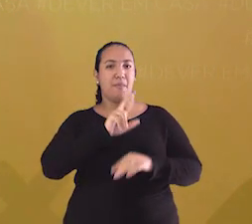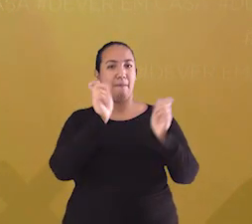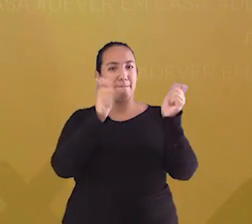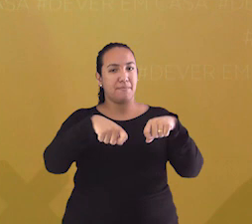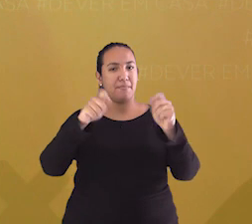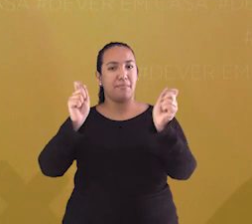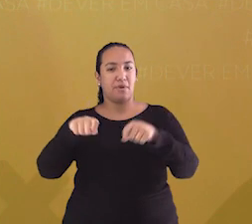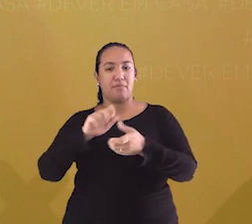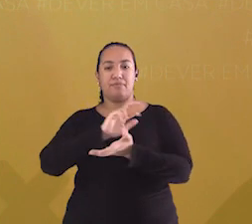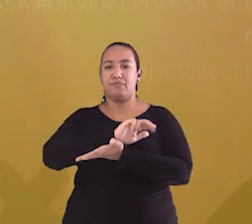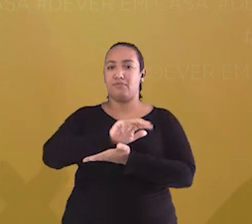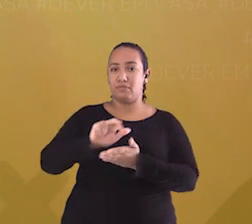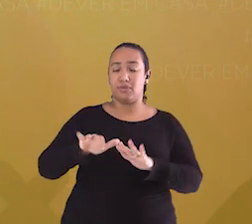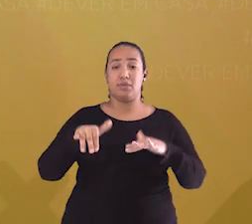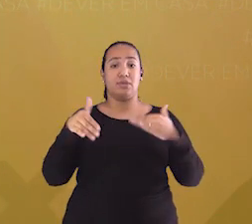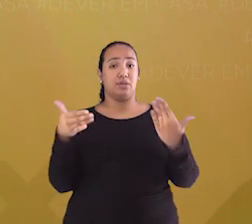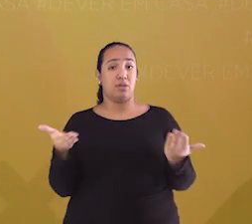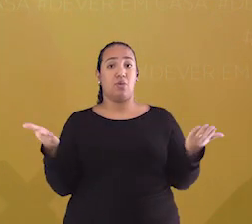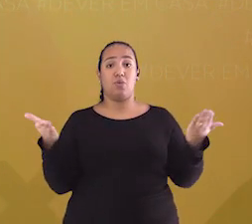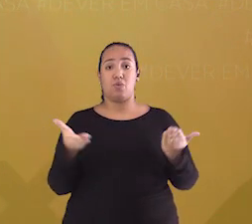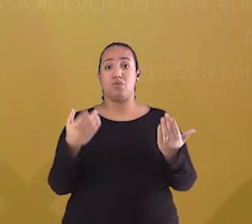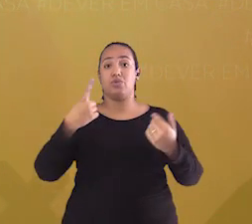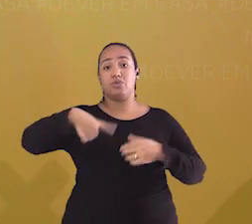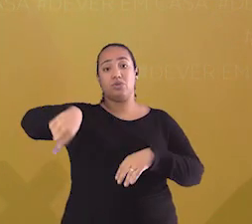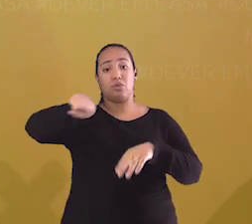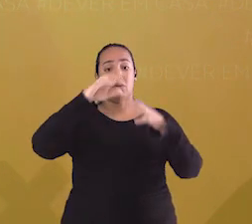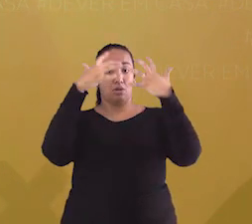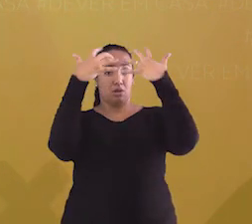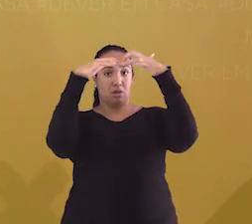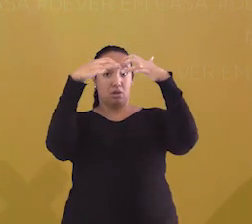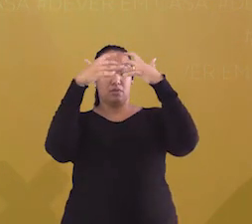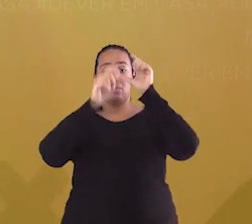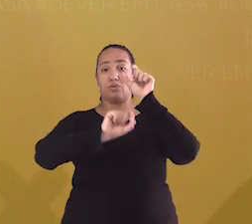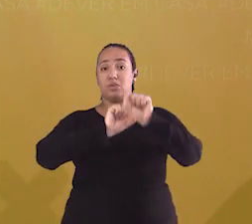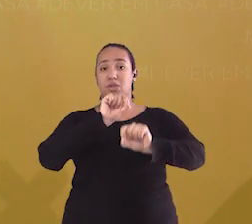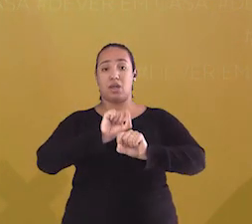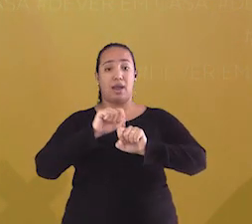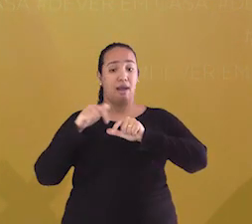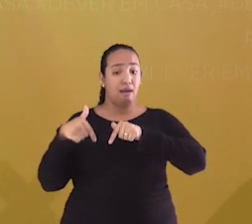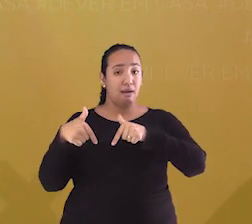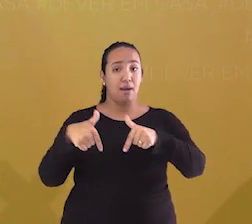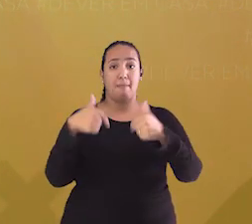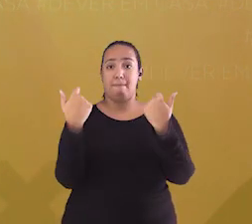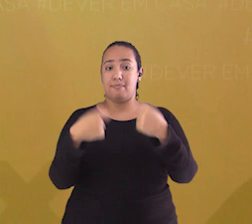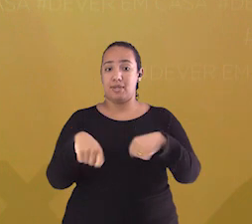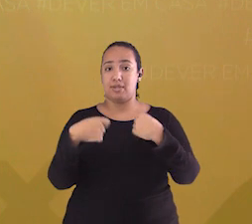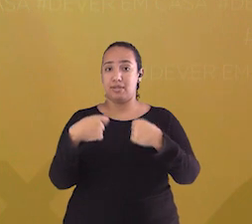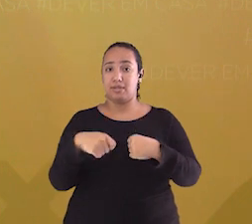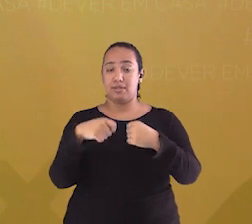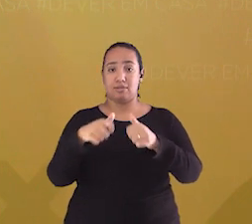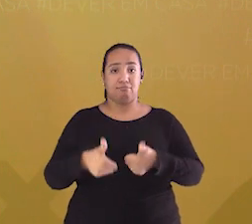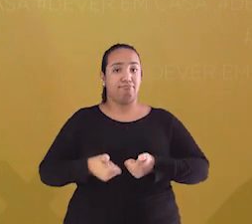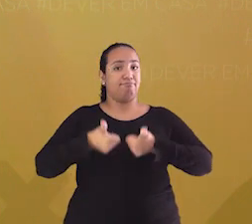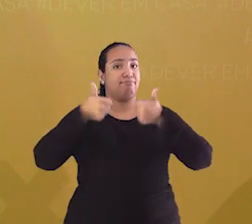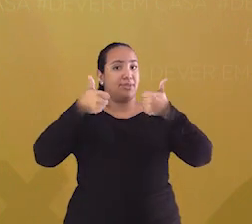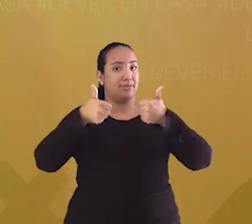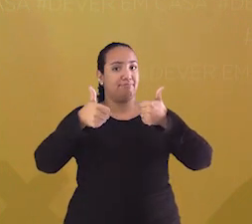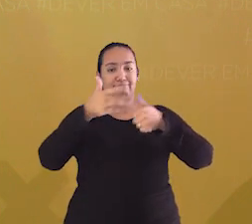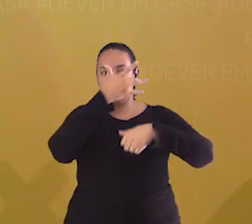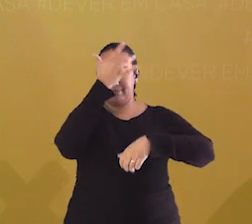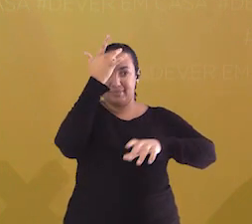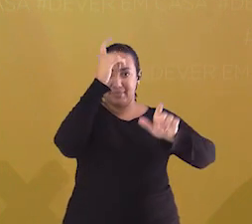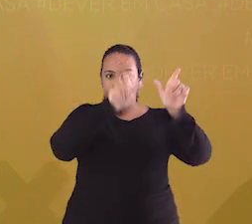O importante é refletirmos que as ações precisam ser positivas, pois o respeito às diferenças é um direito